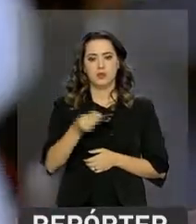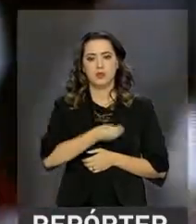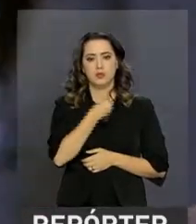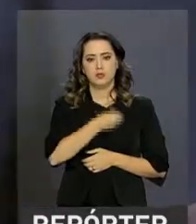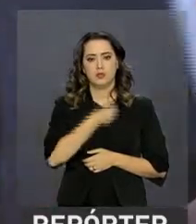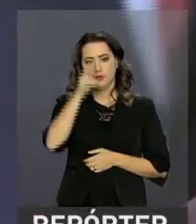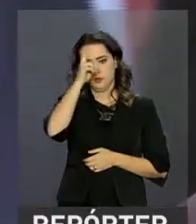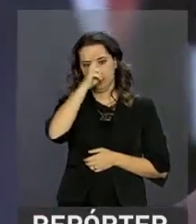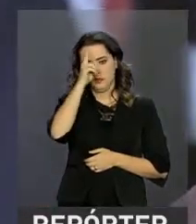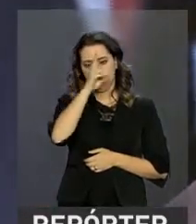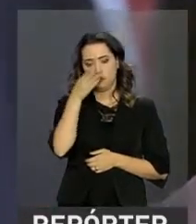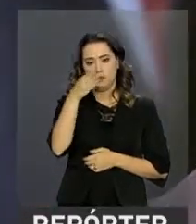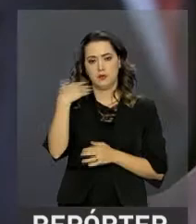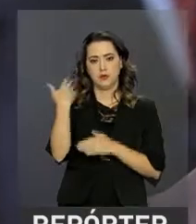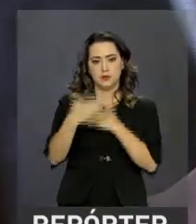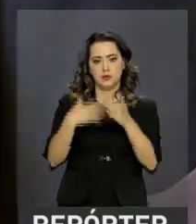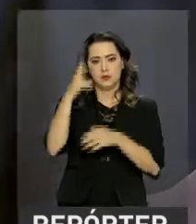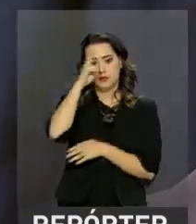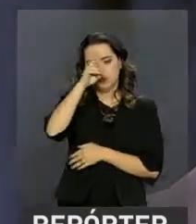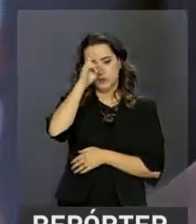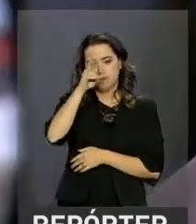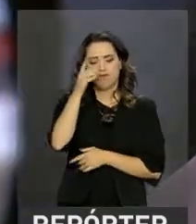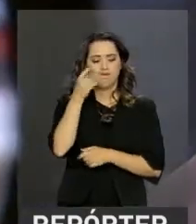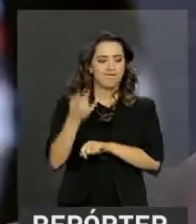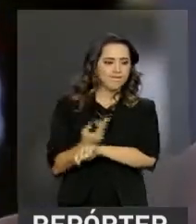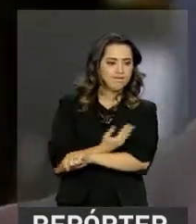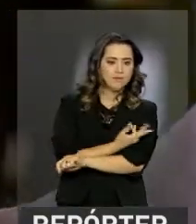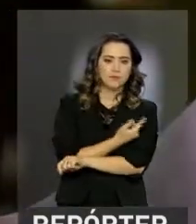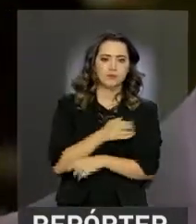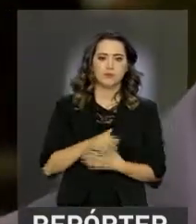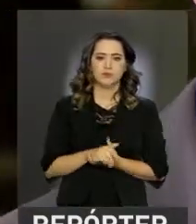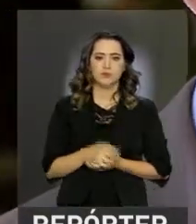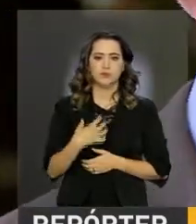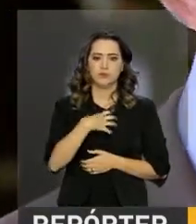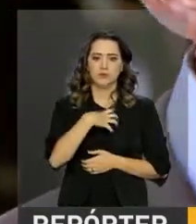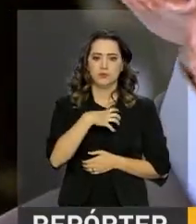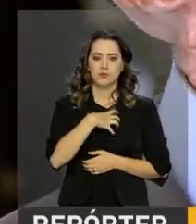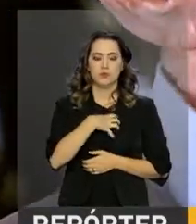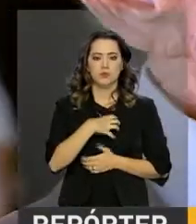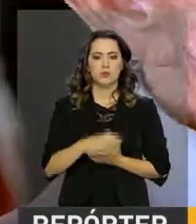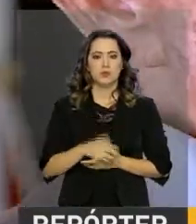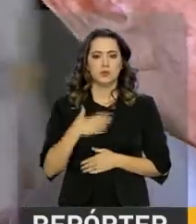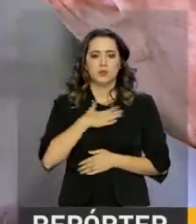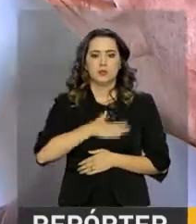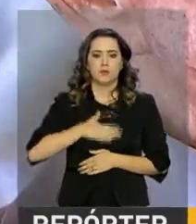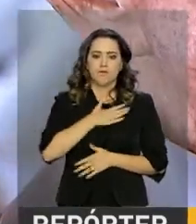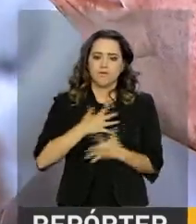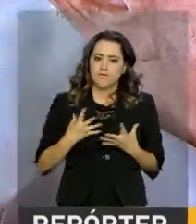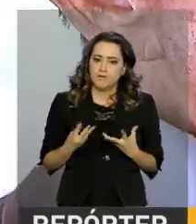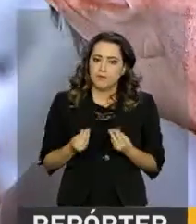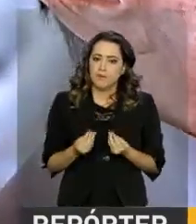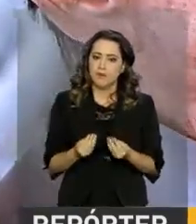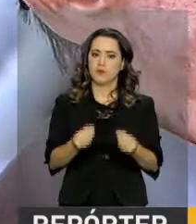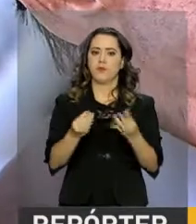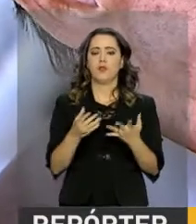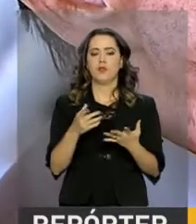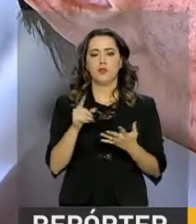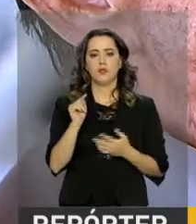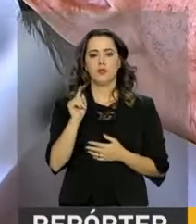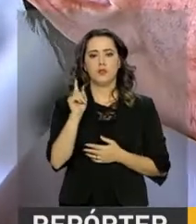as memórias desse período histórico é emocionante. Eu senti um prazer imenso